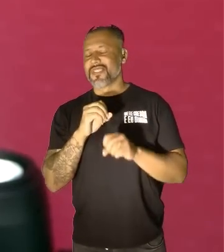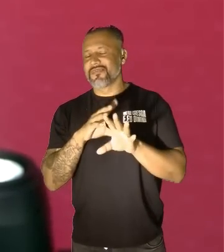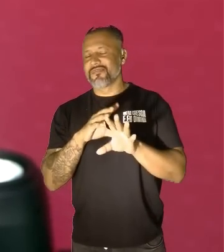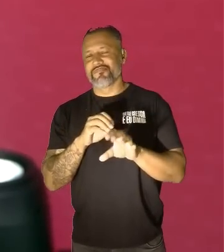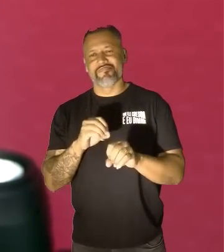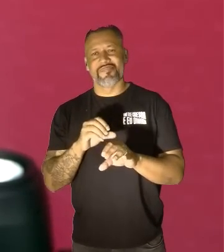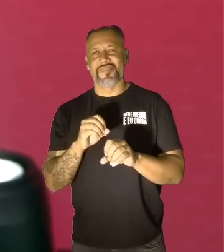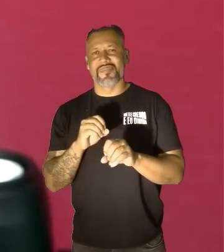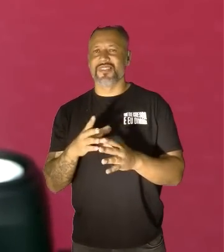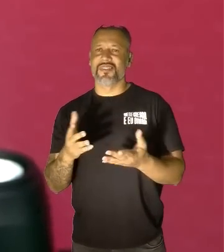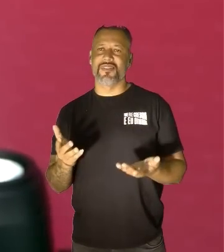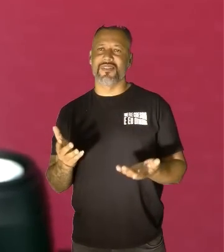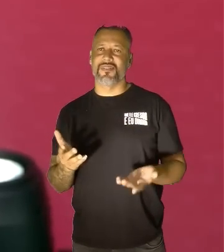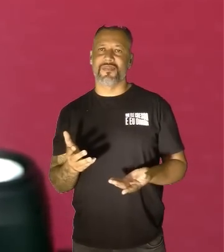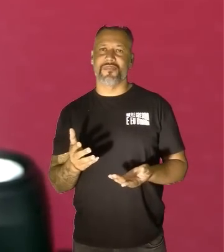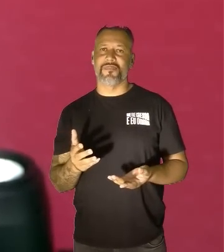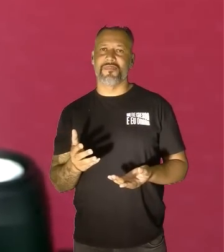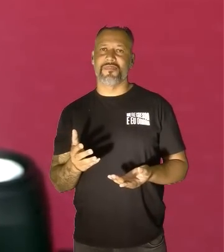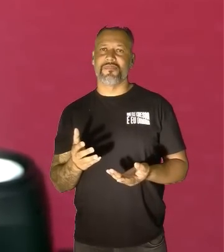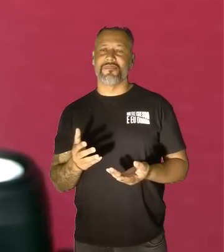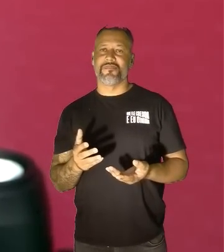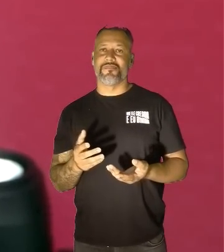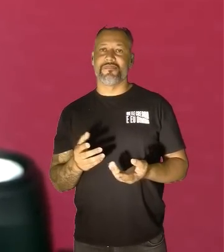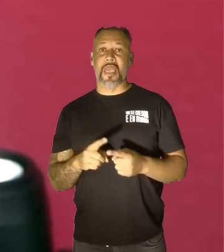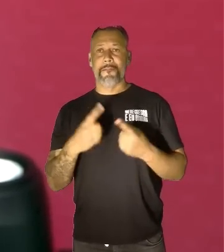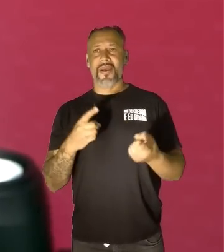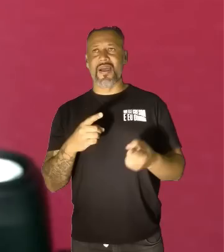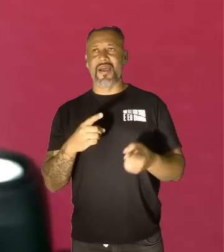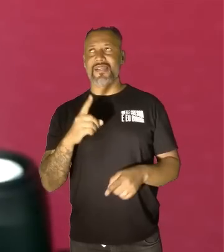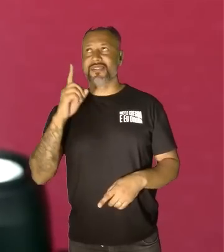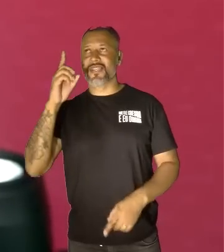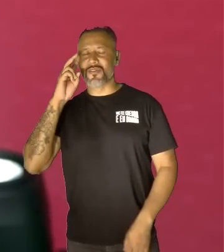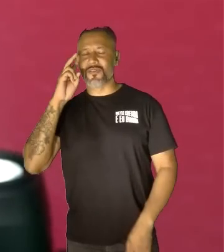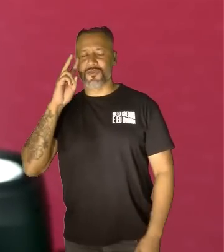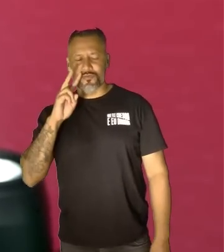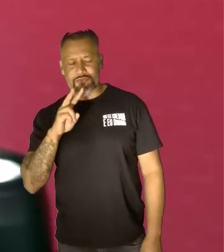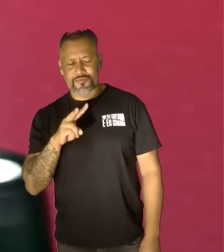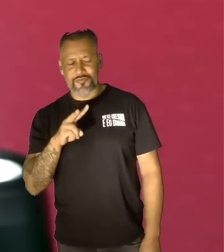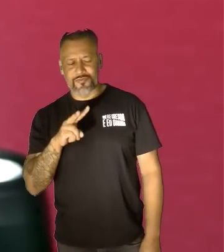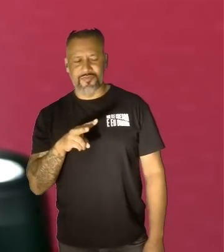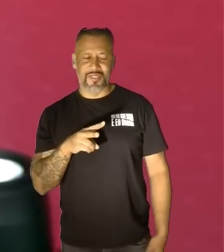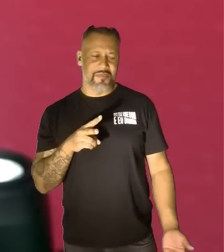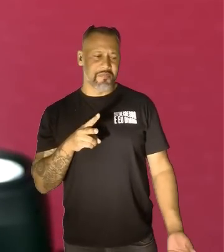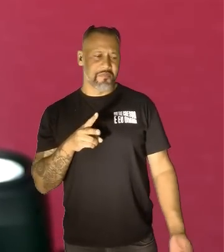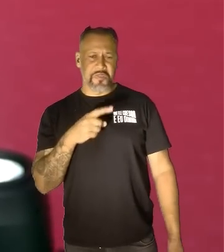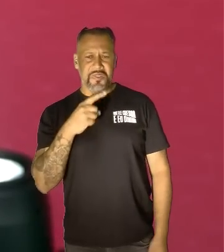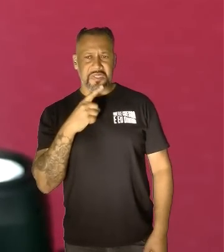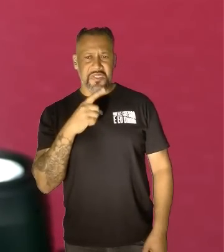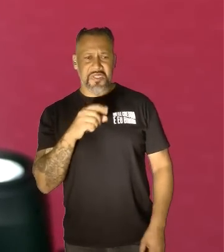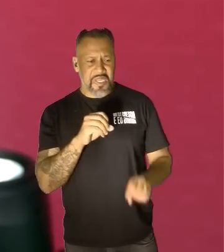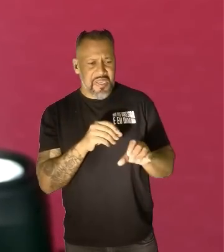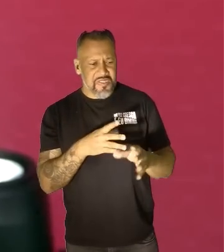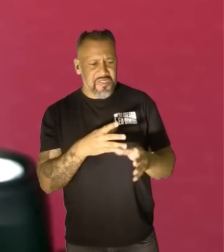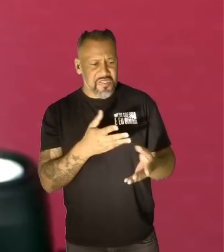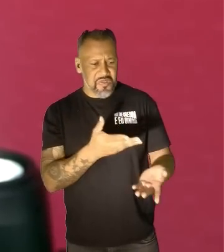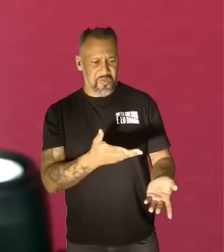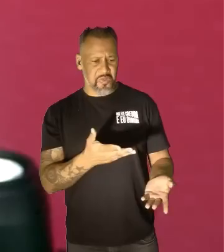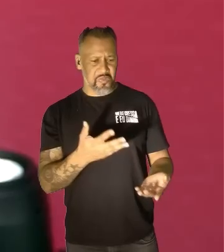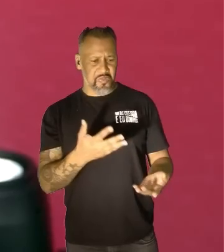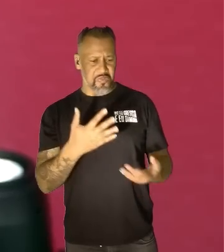relacionamento, e Deus olhou e falou assim, já que ninguém contou para ele, eu vou contar, já que ninguém